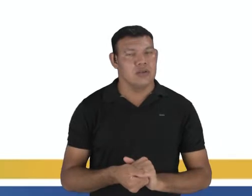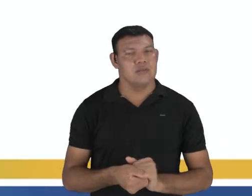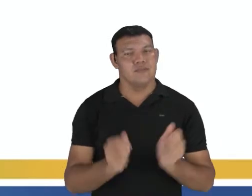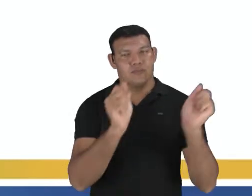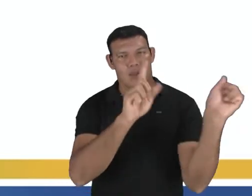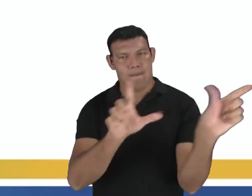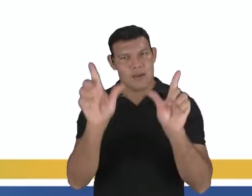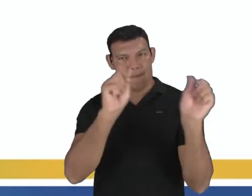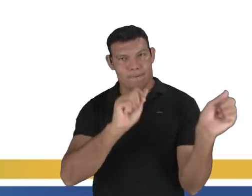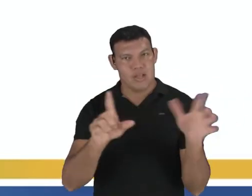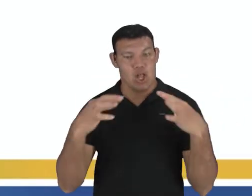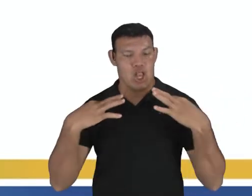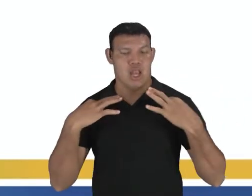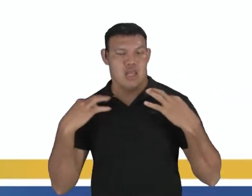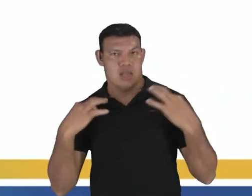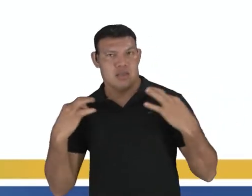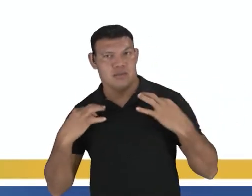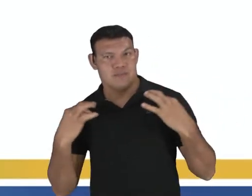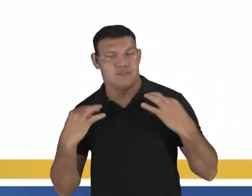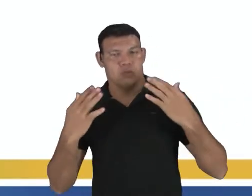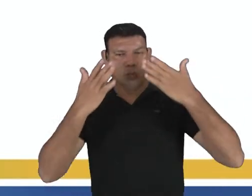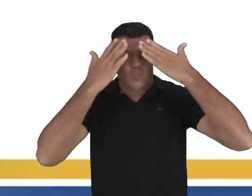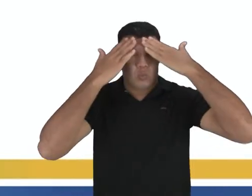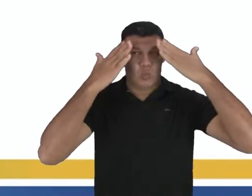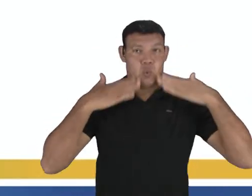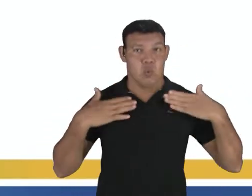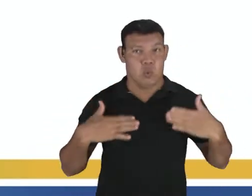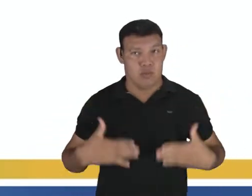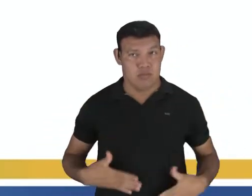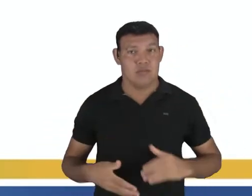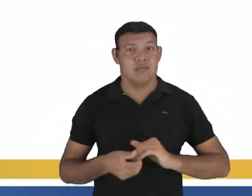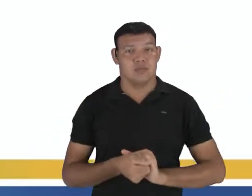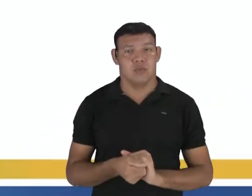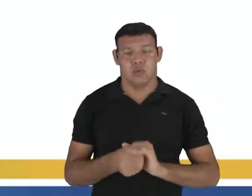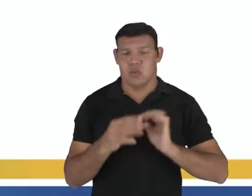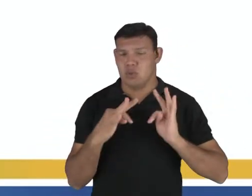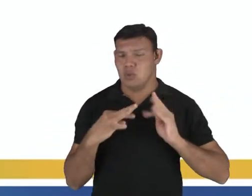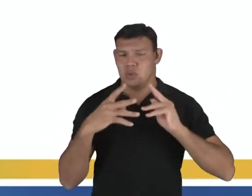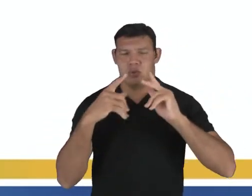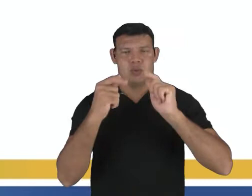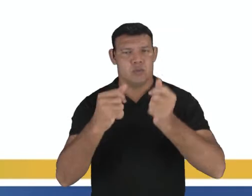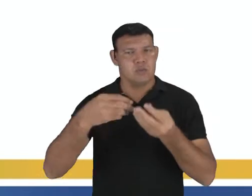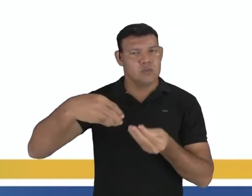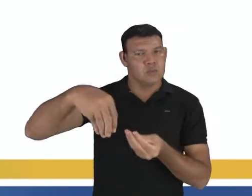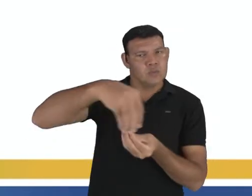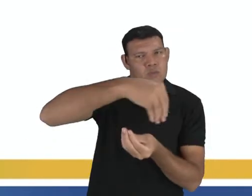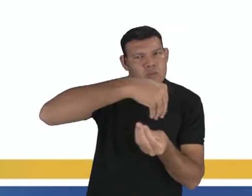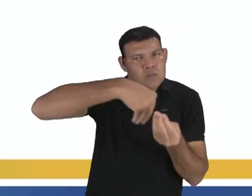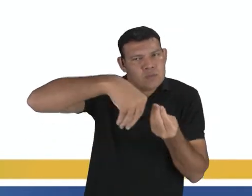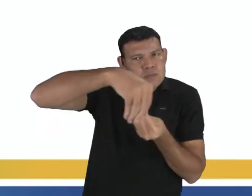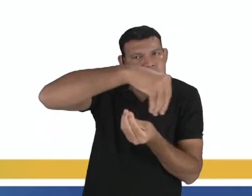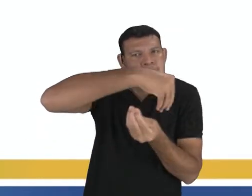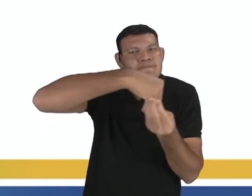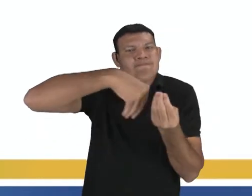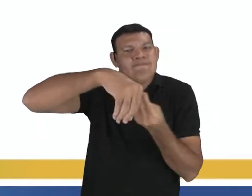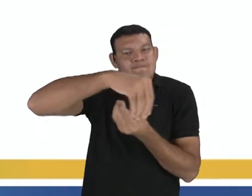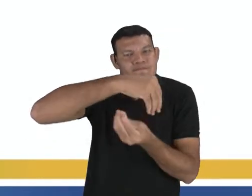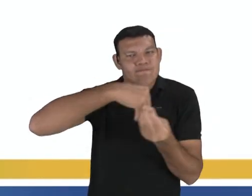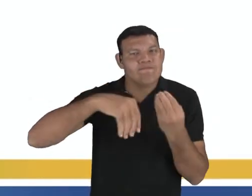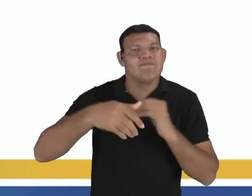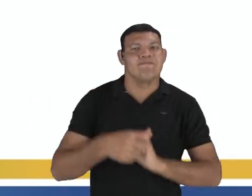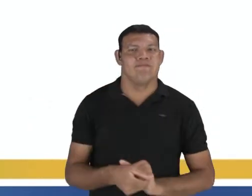decorrer dos slides as vestimentas, o corpo do bailarino, né, que tudo envolve esse